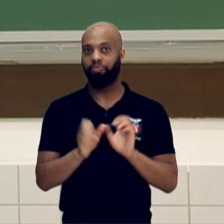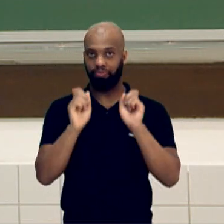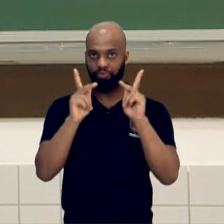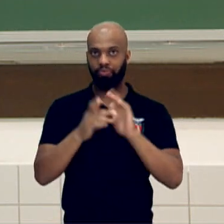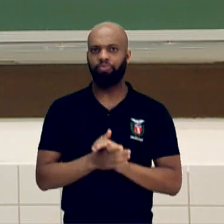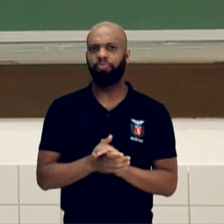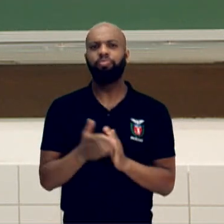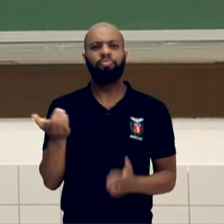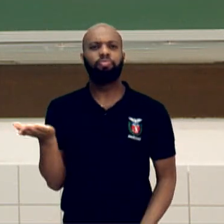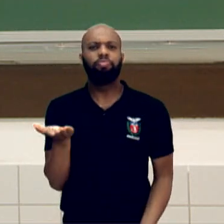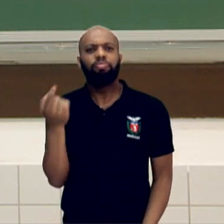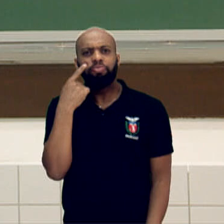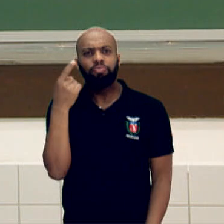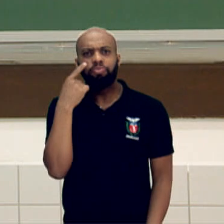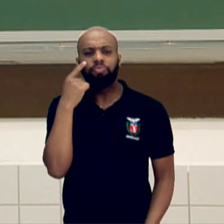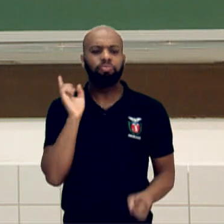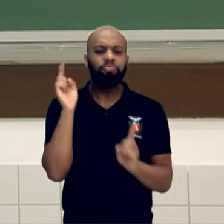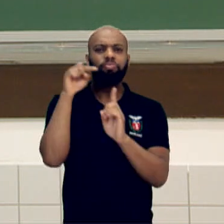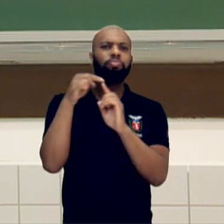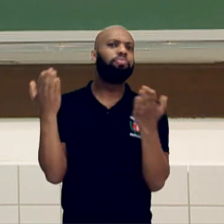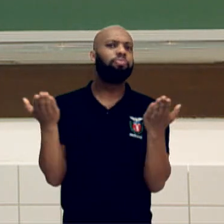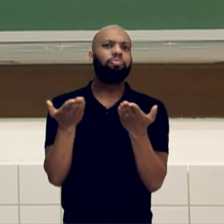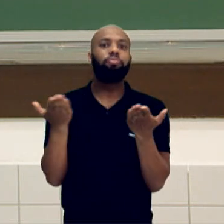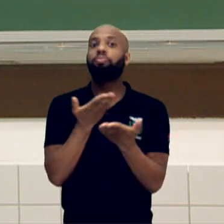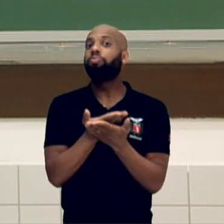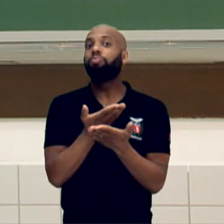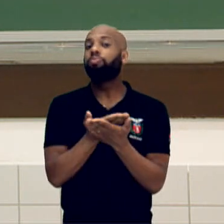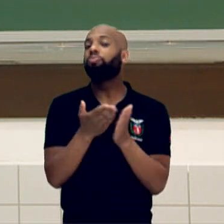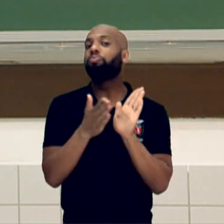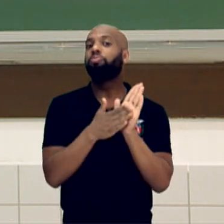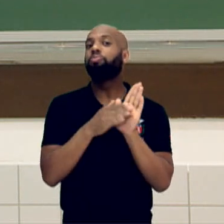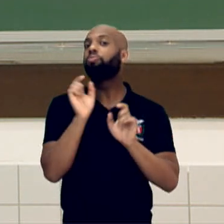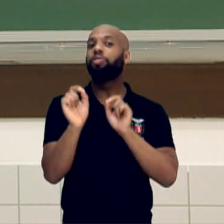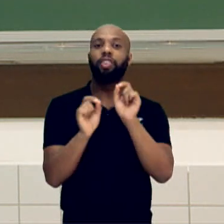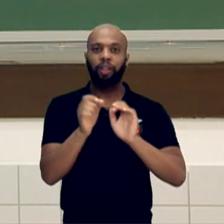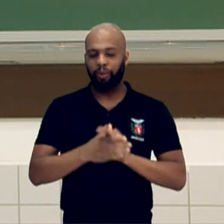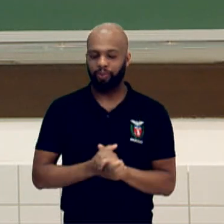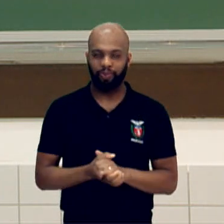ok? Vamos verificar quais são os nossos objetivos propostos para a aula de hoje?